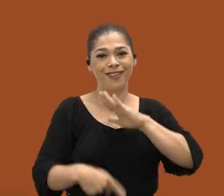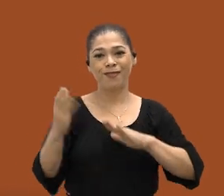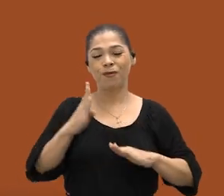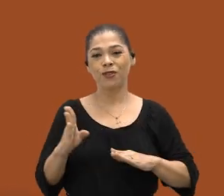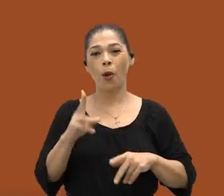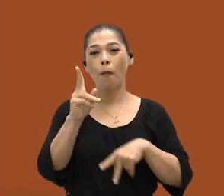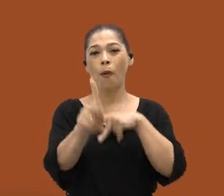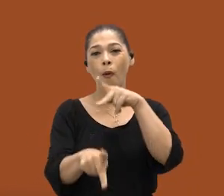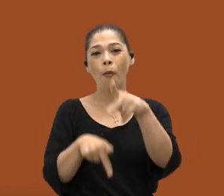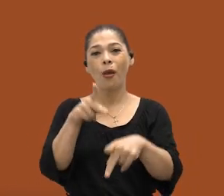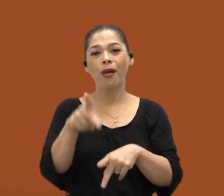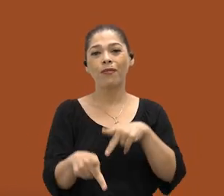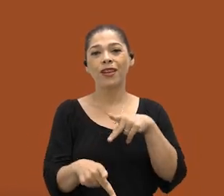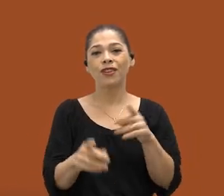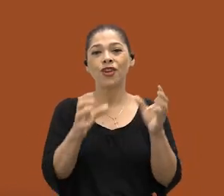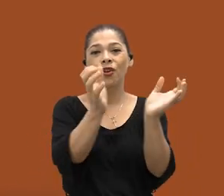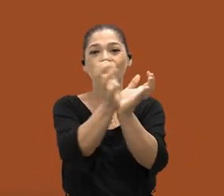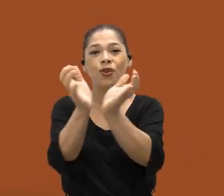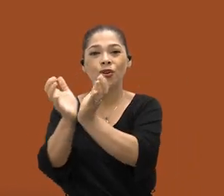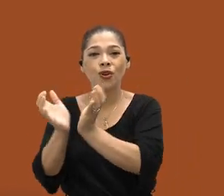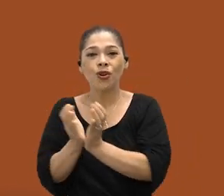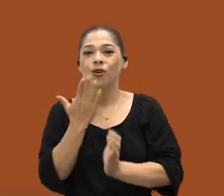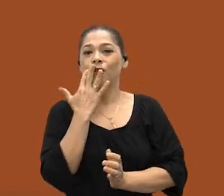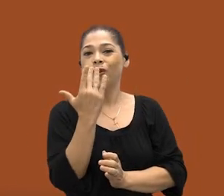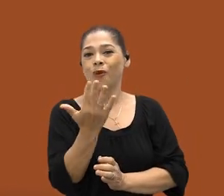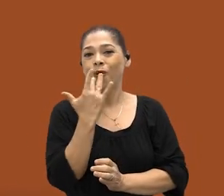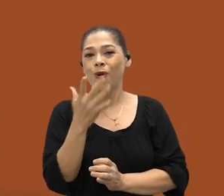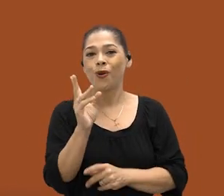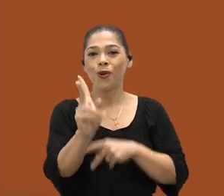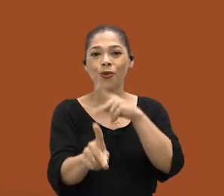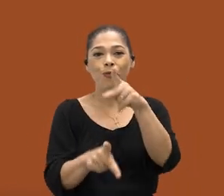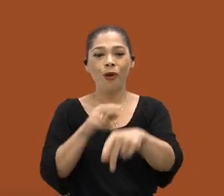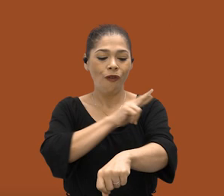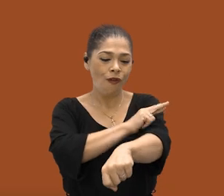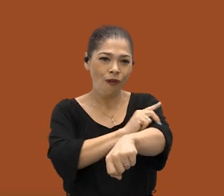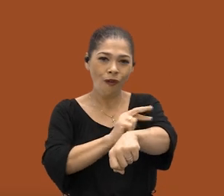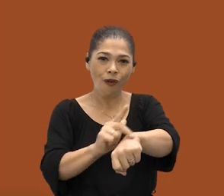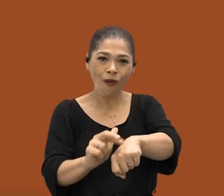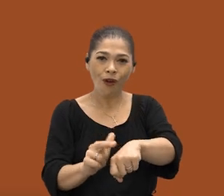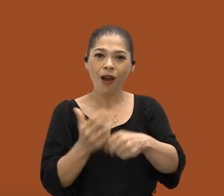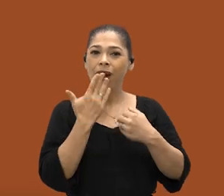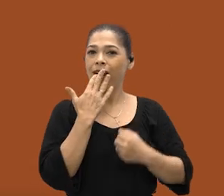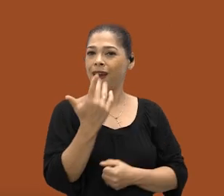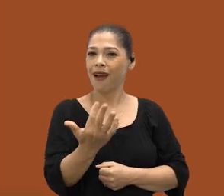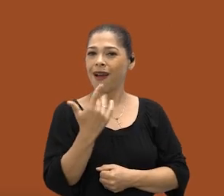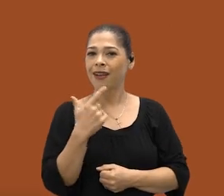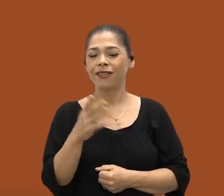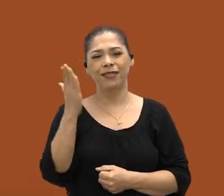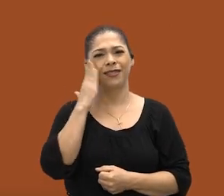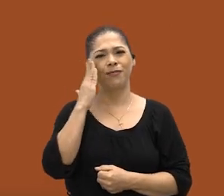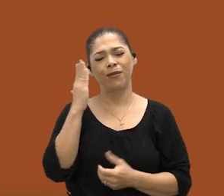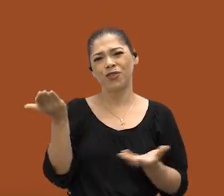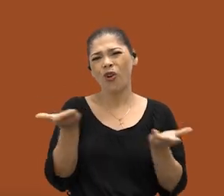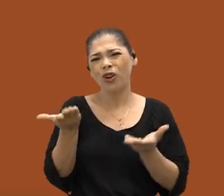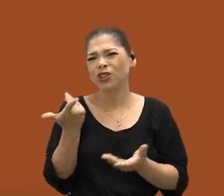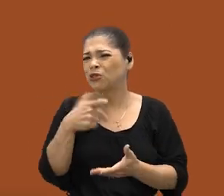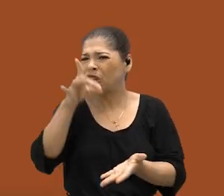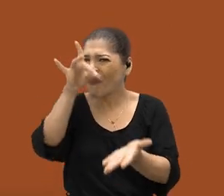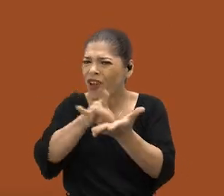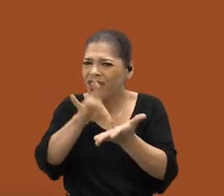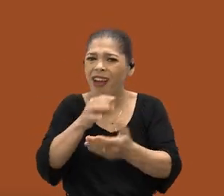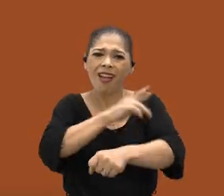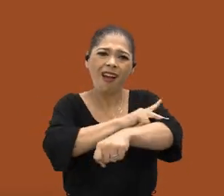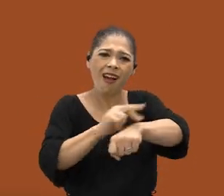que popularmente né a classificação de cor da população de raça é cromática ainda que nós sabemos que hoje